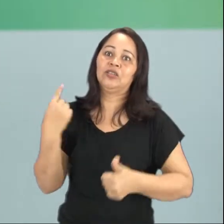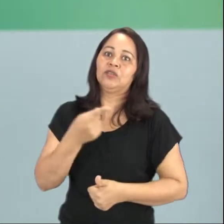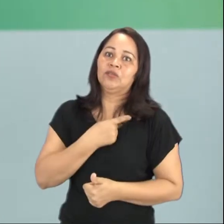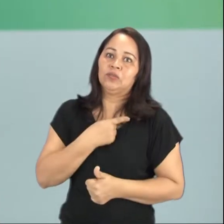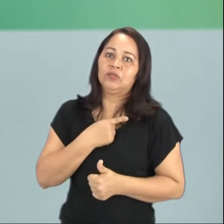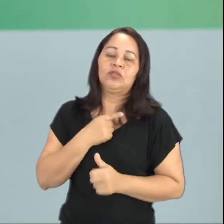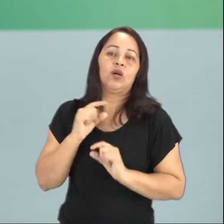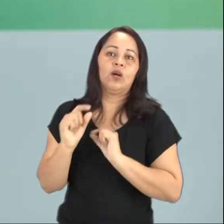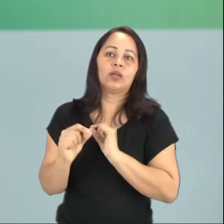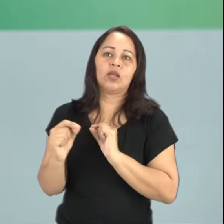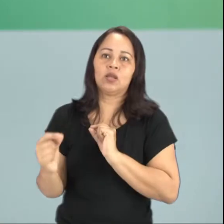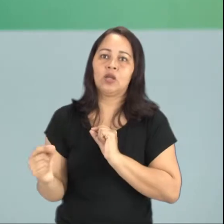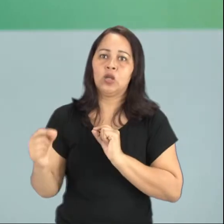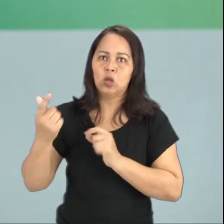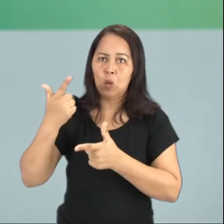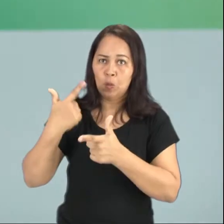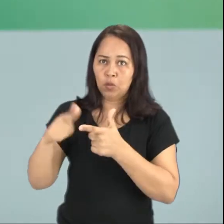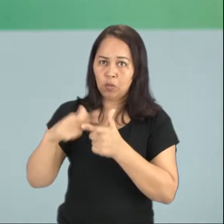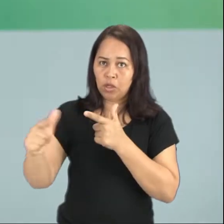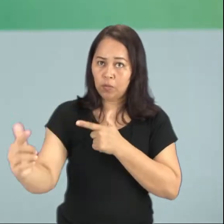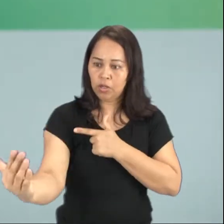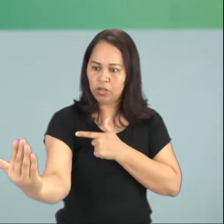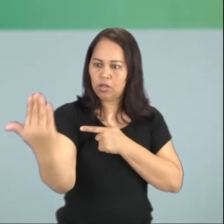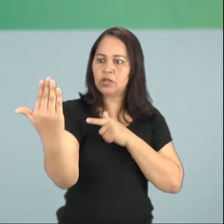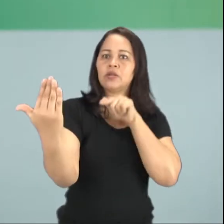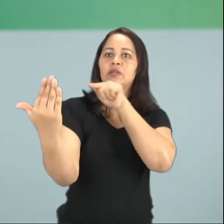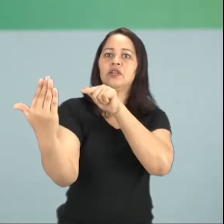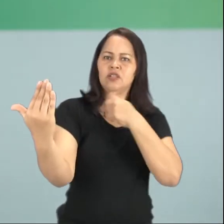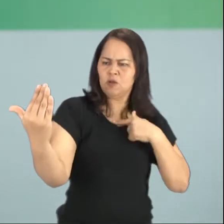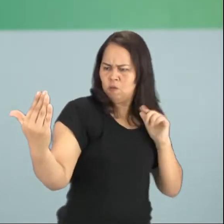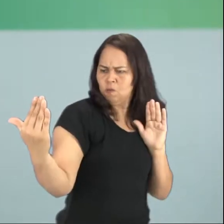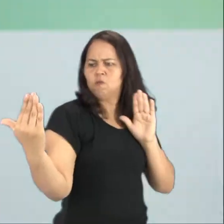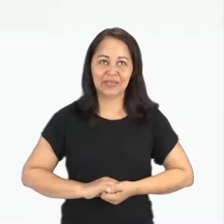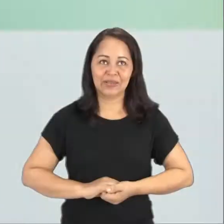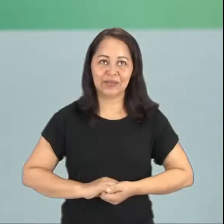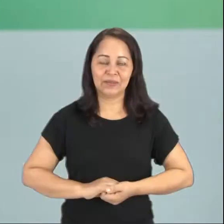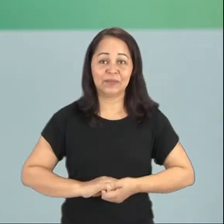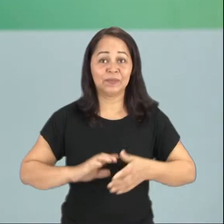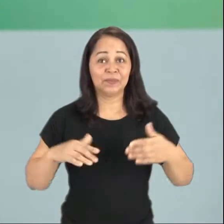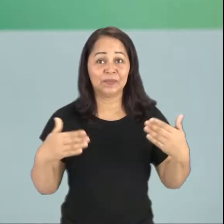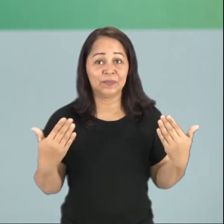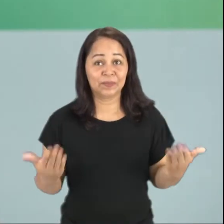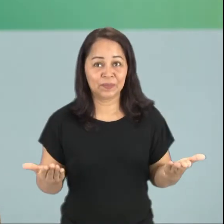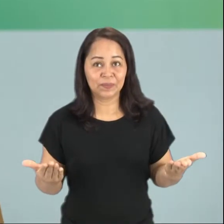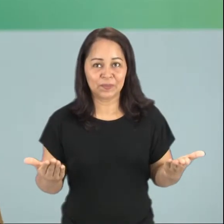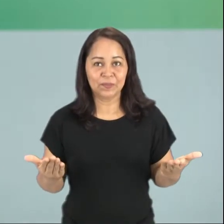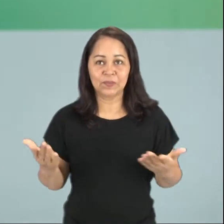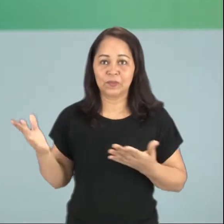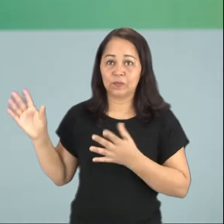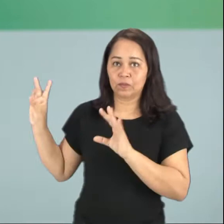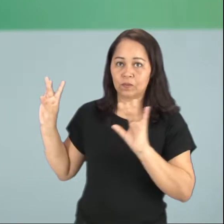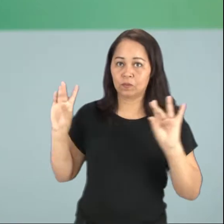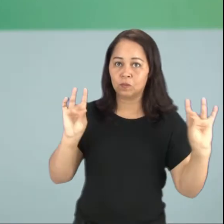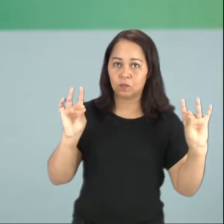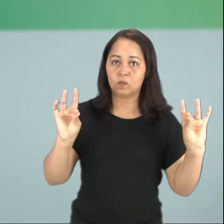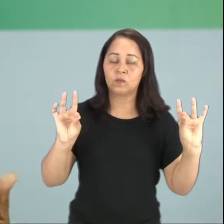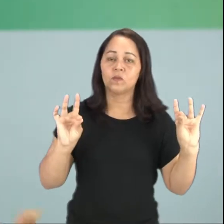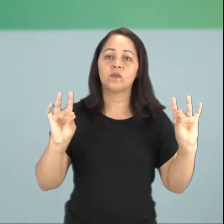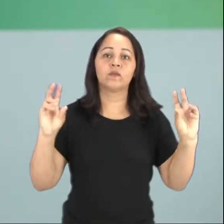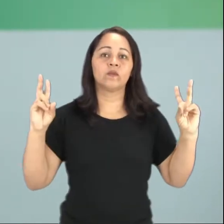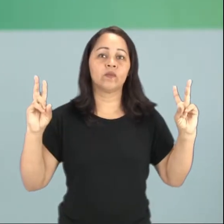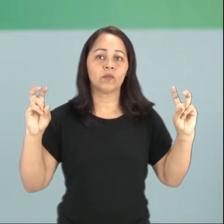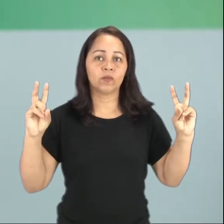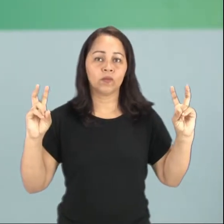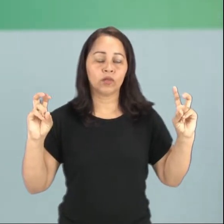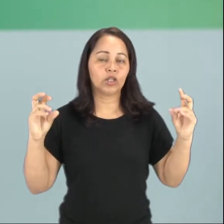e tentar, porque quem nem tentar, com certeza não irá conseguir. E para retomar um pouquinho sobre a importância, né, sobre